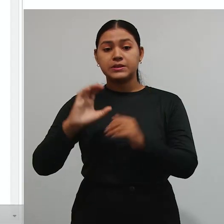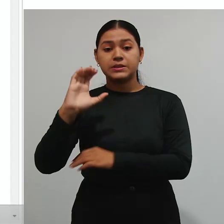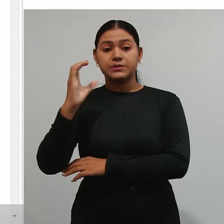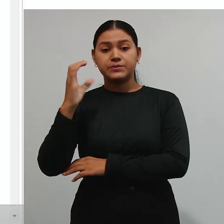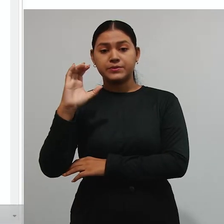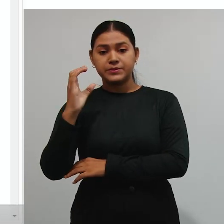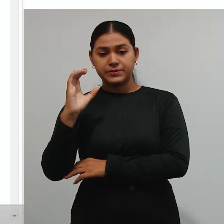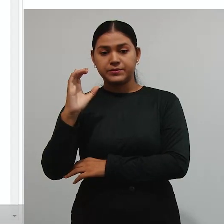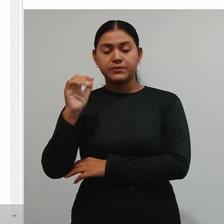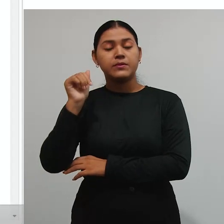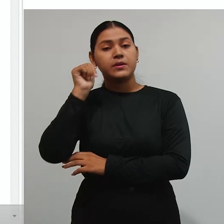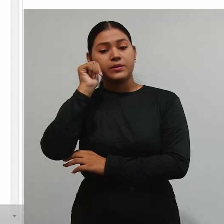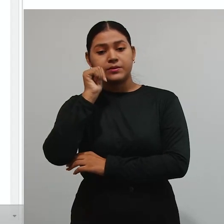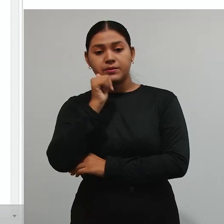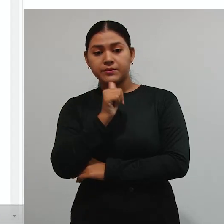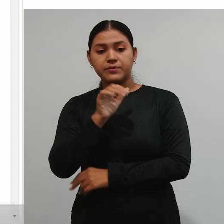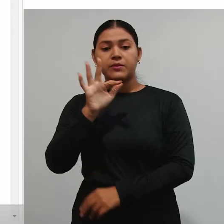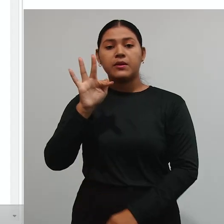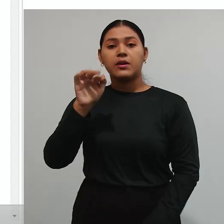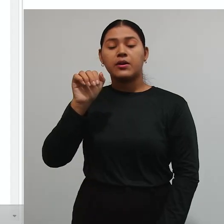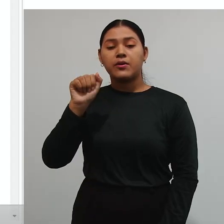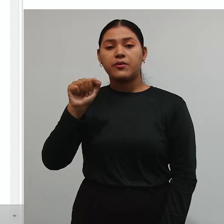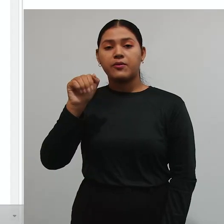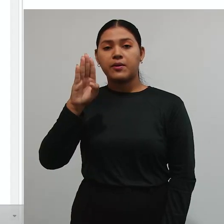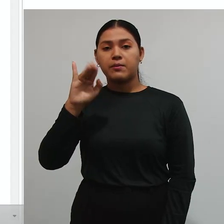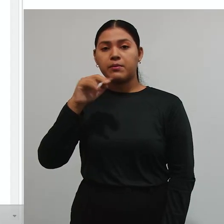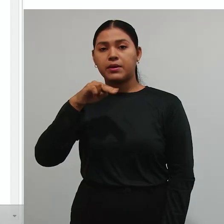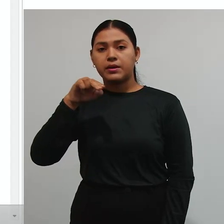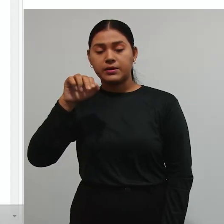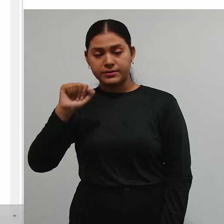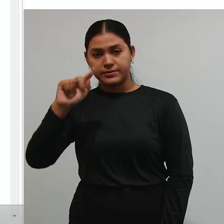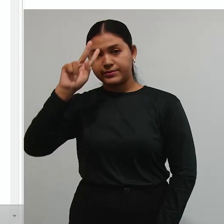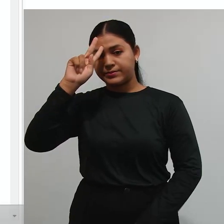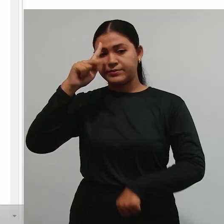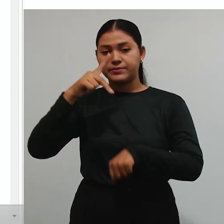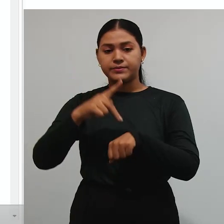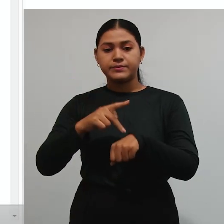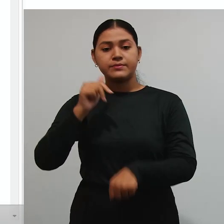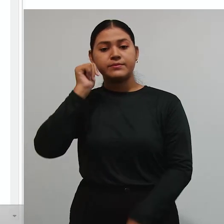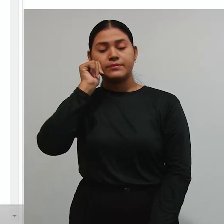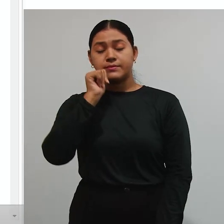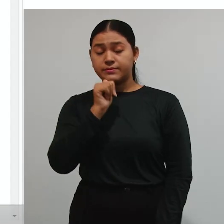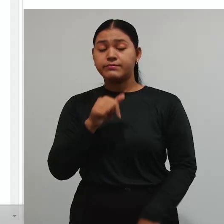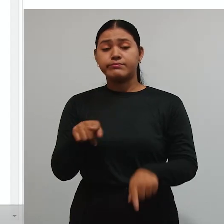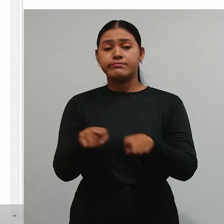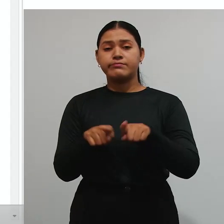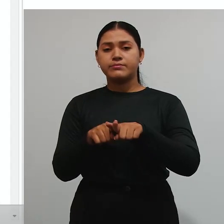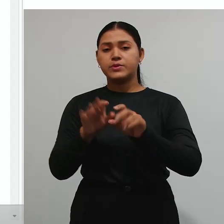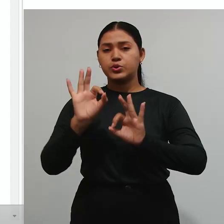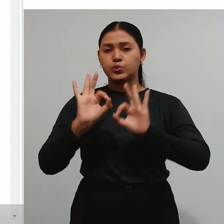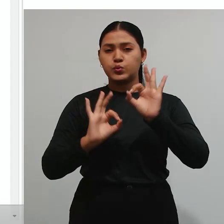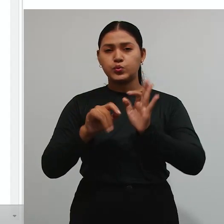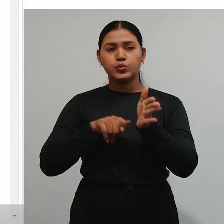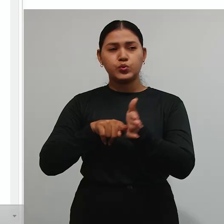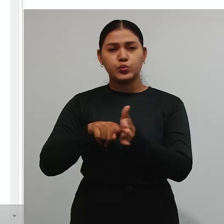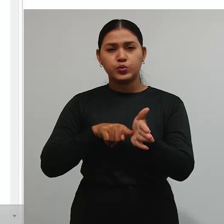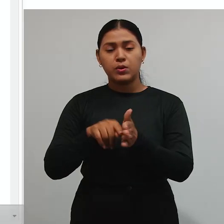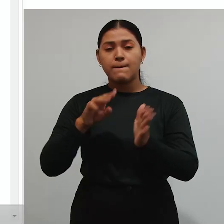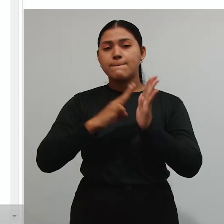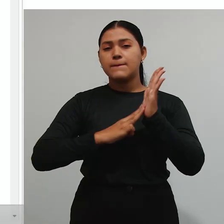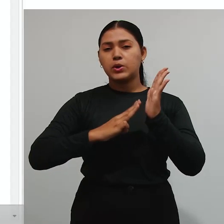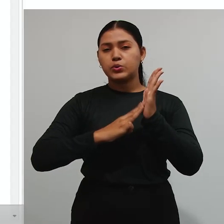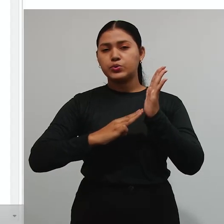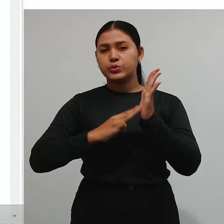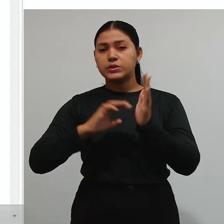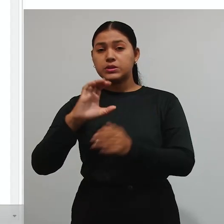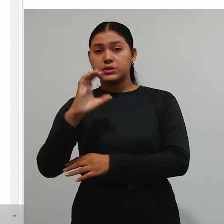Bibi, né, a Fabiana Giacom. Ela vai também falar sobre essa estrutura da metodologia científica, como elaborar